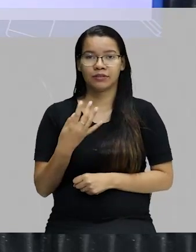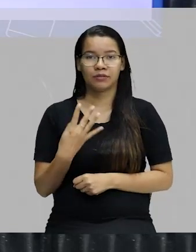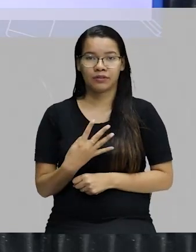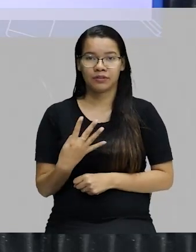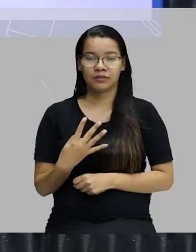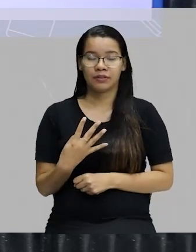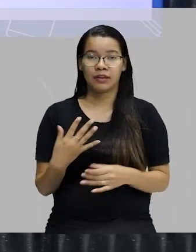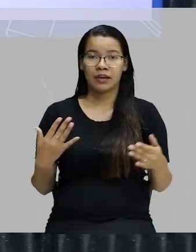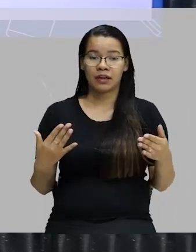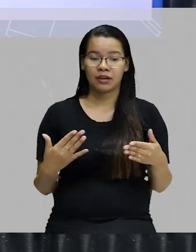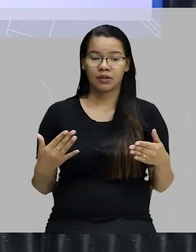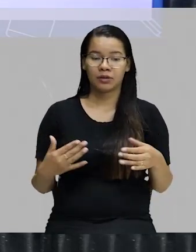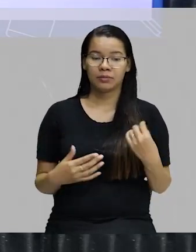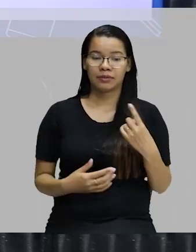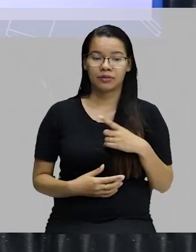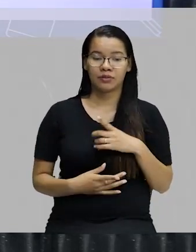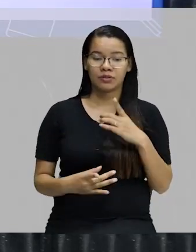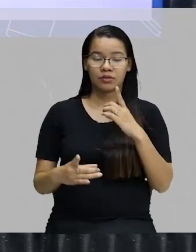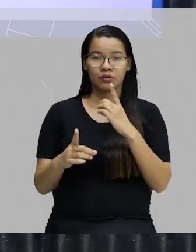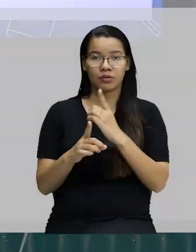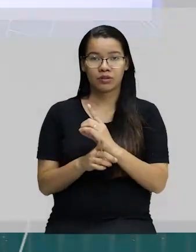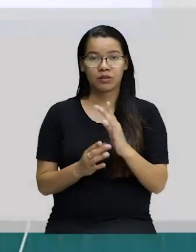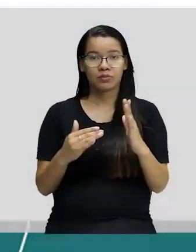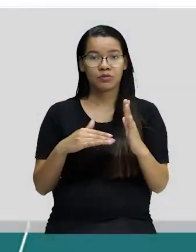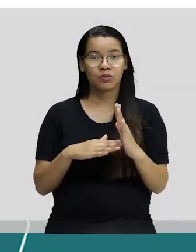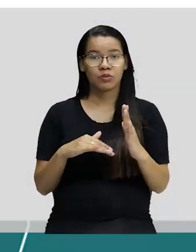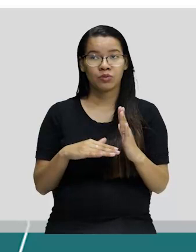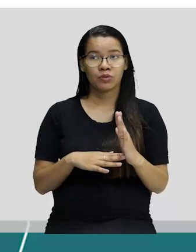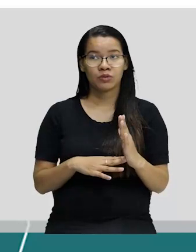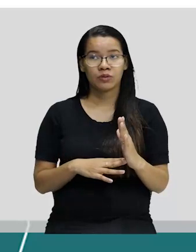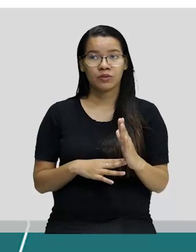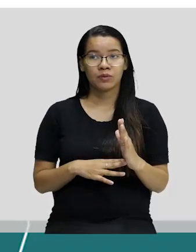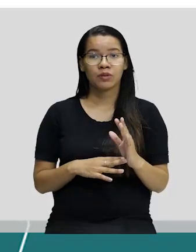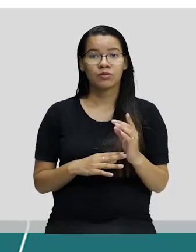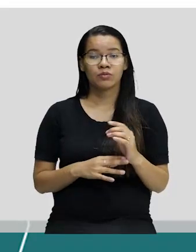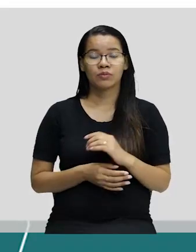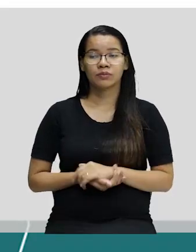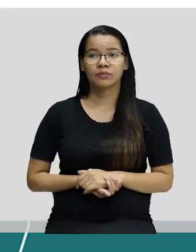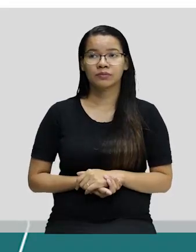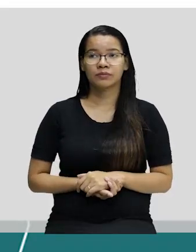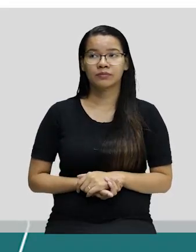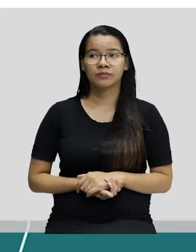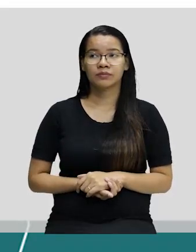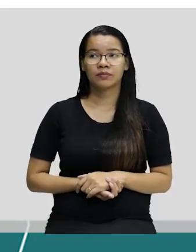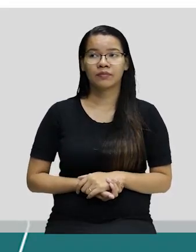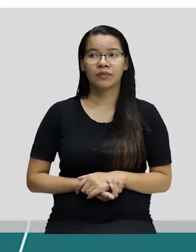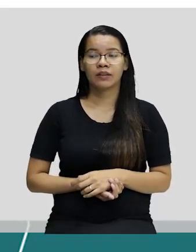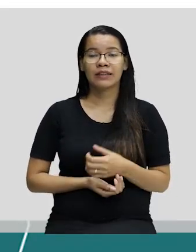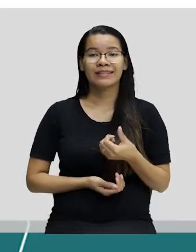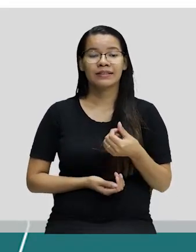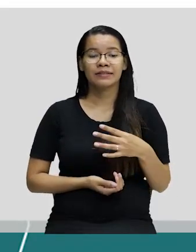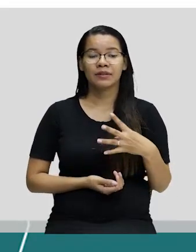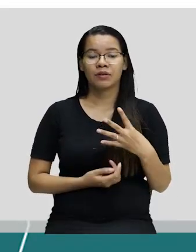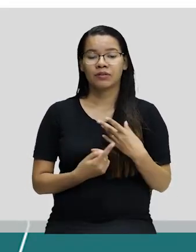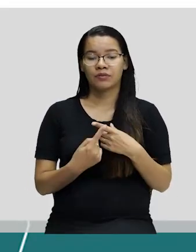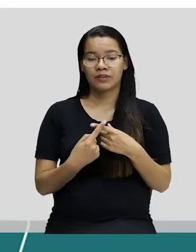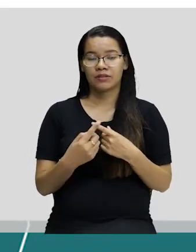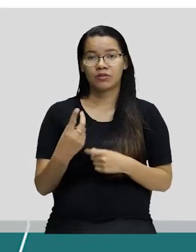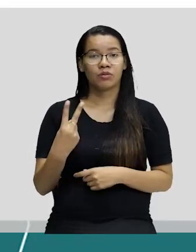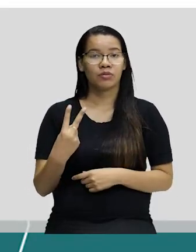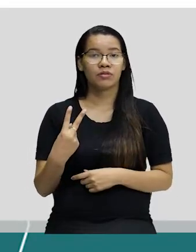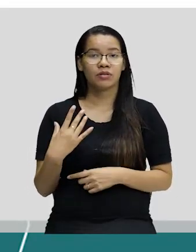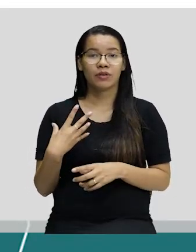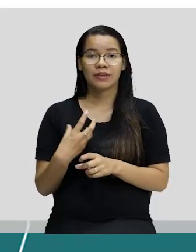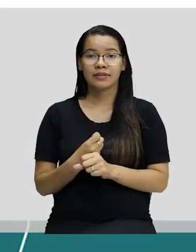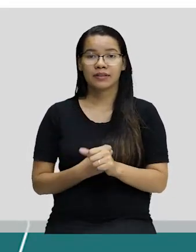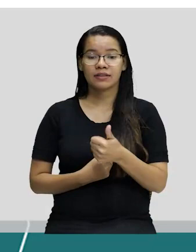64. Agora, né, para nós encontrarmos o último, confirmarmos que já encontramos o último elemento, 64 vezes